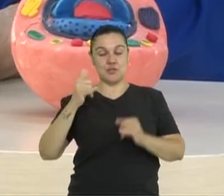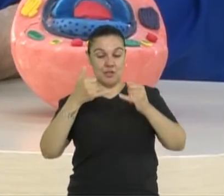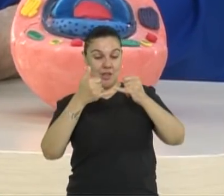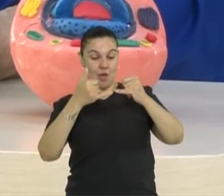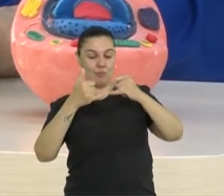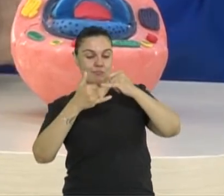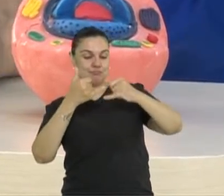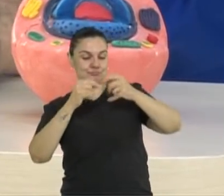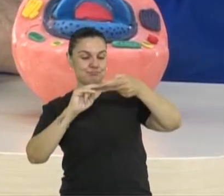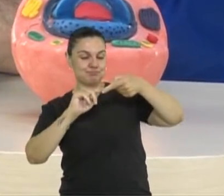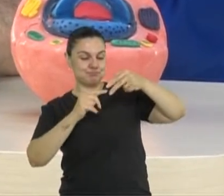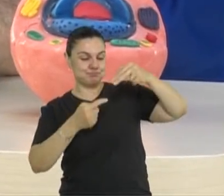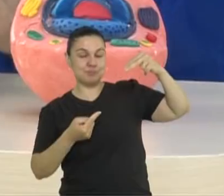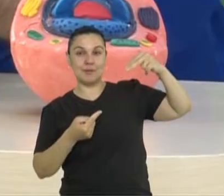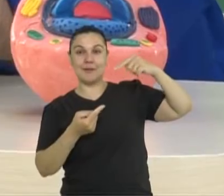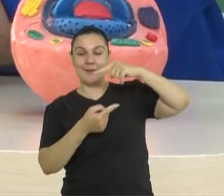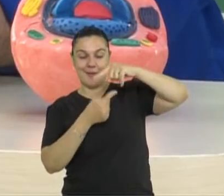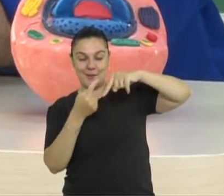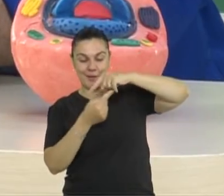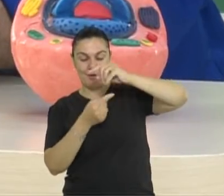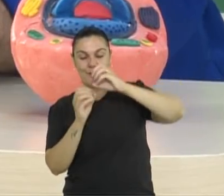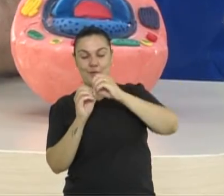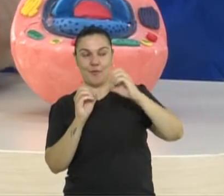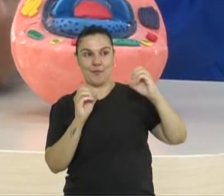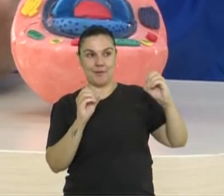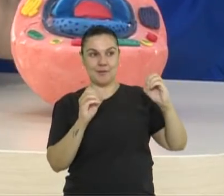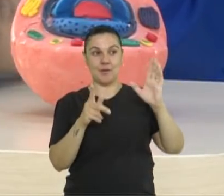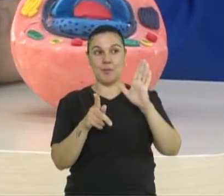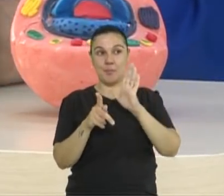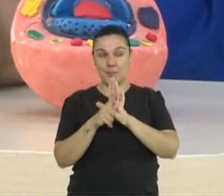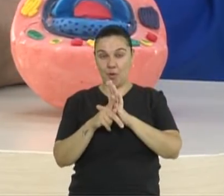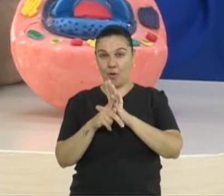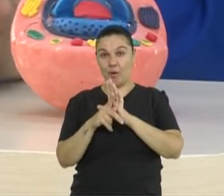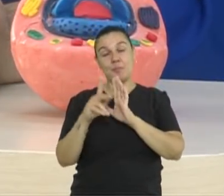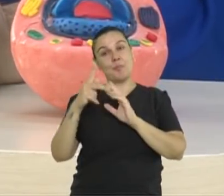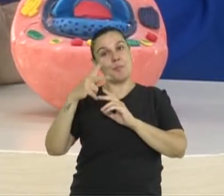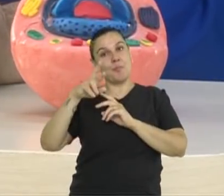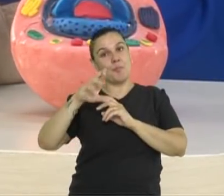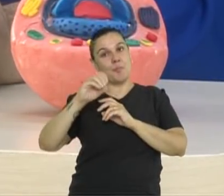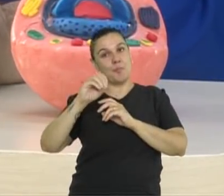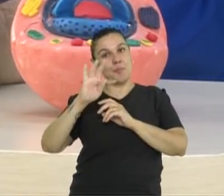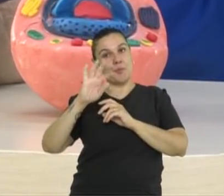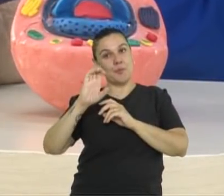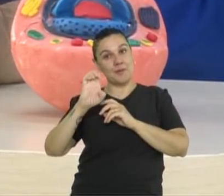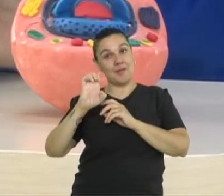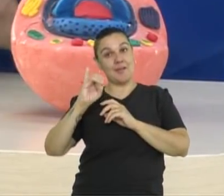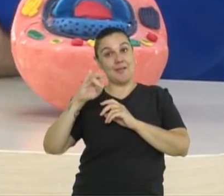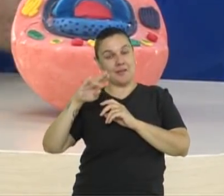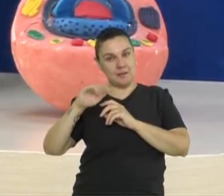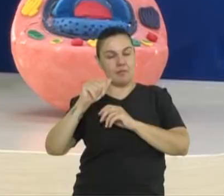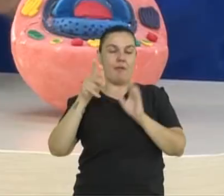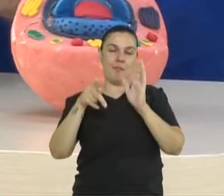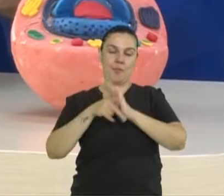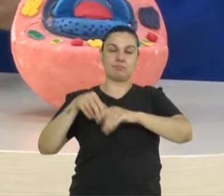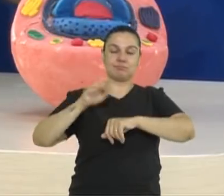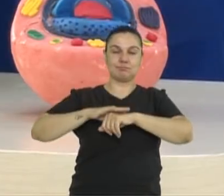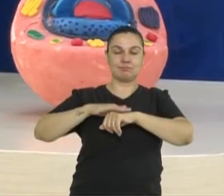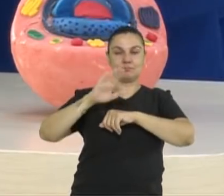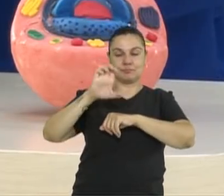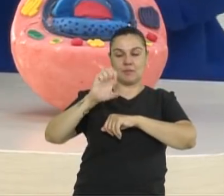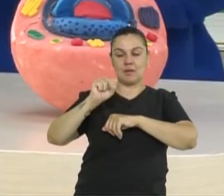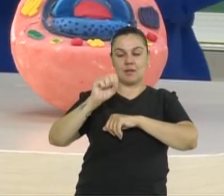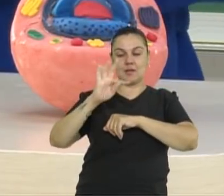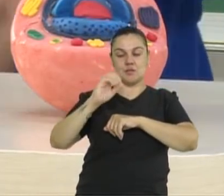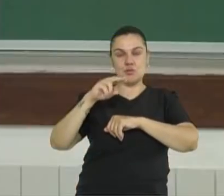de material genético enrolado em estruturas, proteínas chamadas histonas, que são representadas aqui